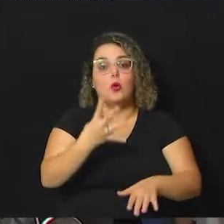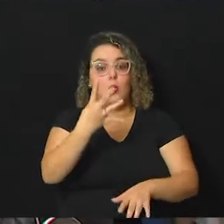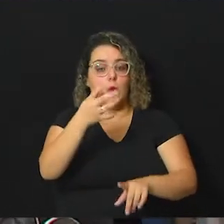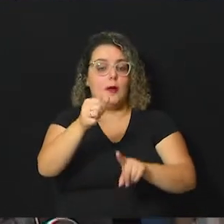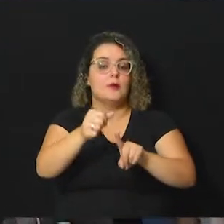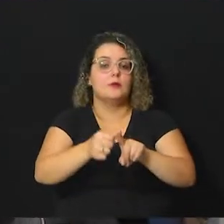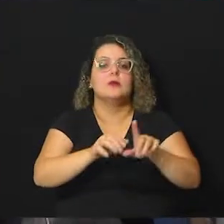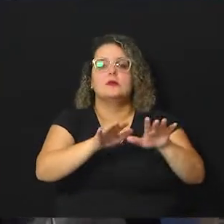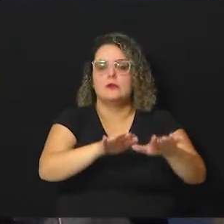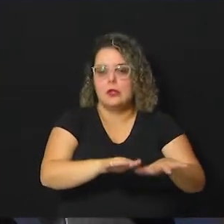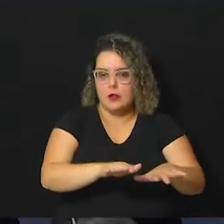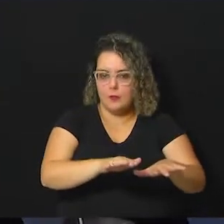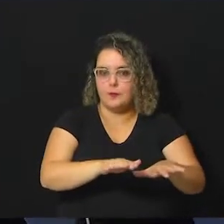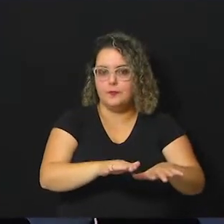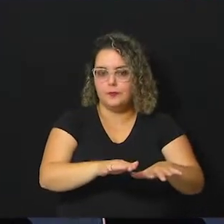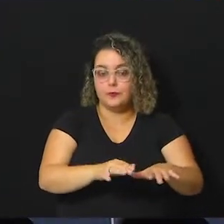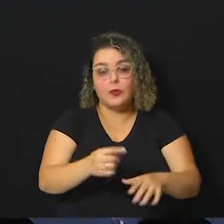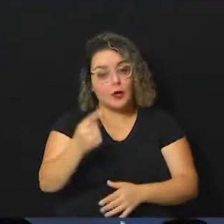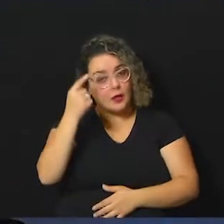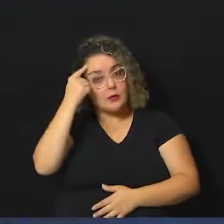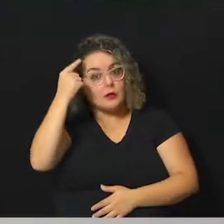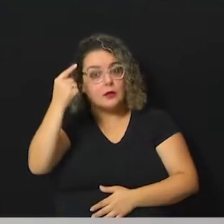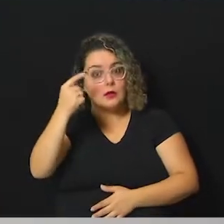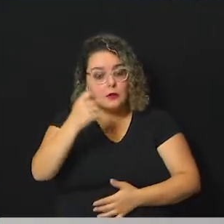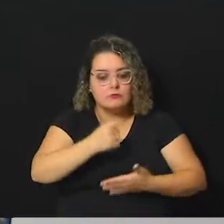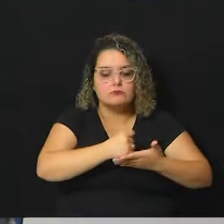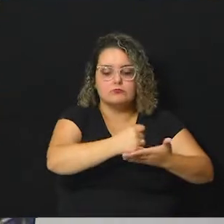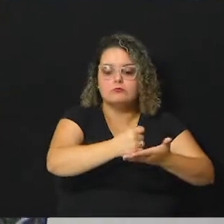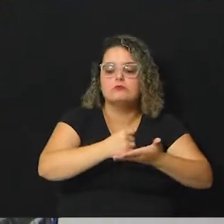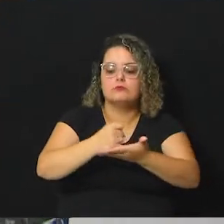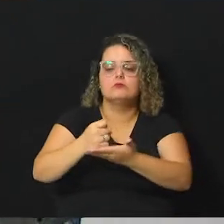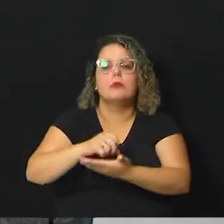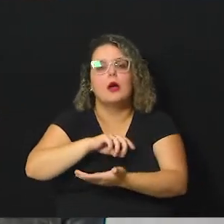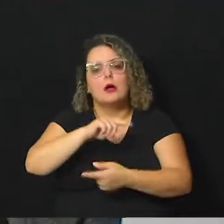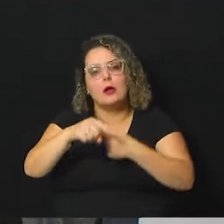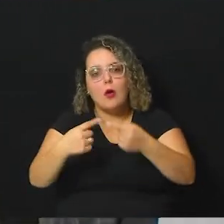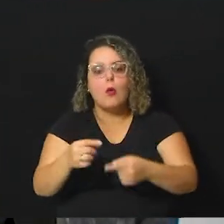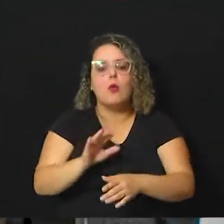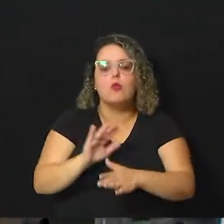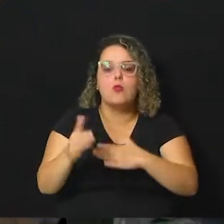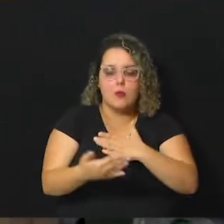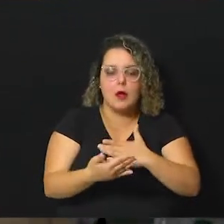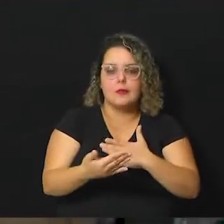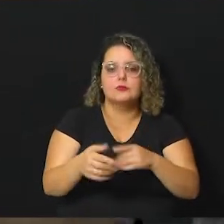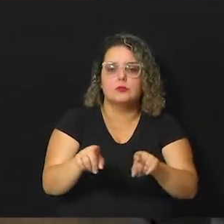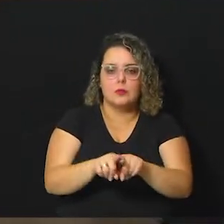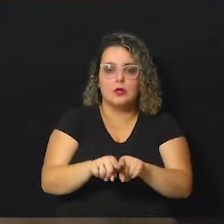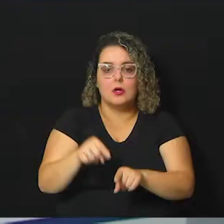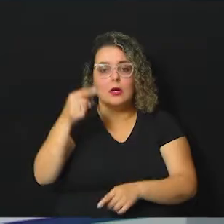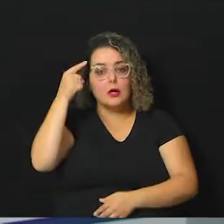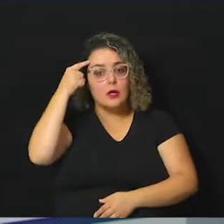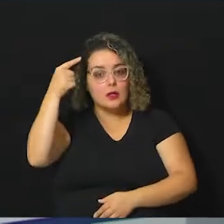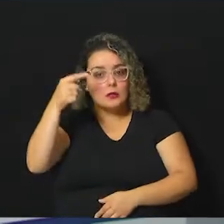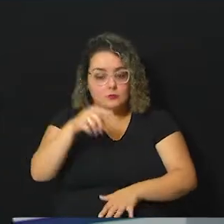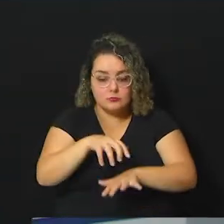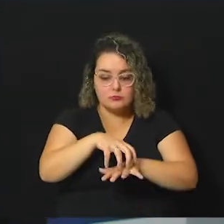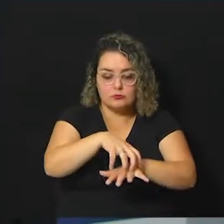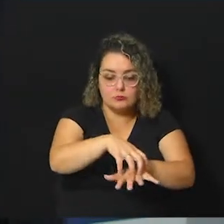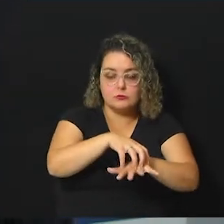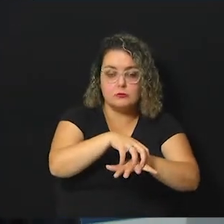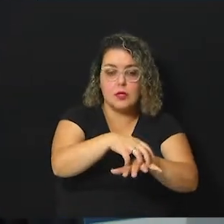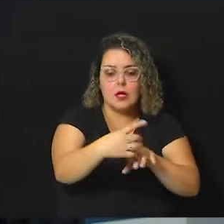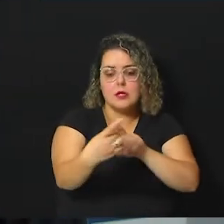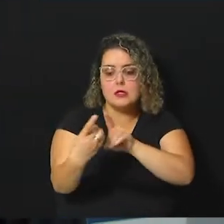vai permanecer por pelo menos 4 meses. Porém, a ideia é levar o projeto para outros bairros. A intenção